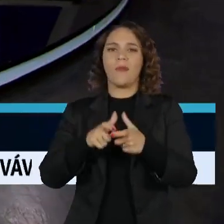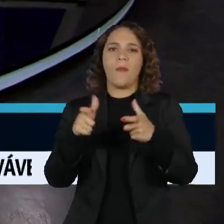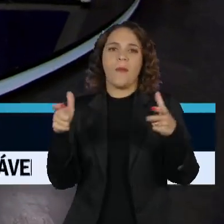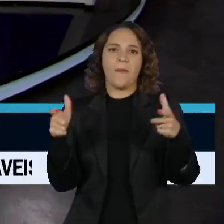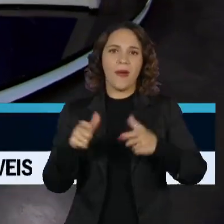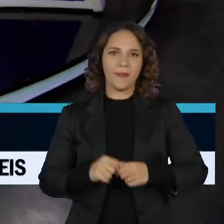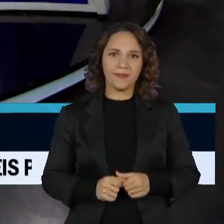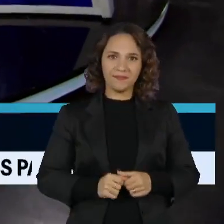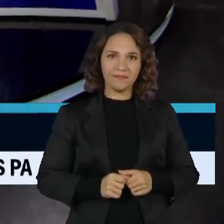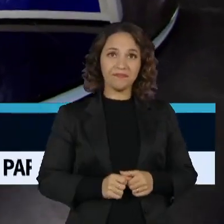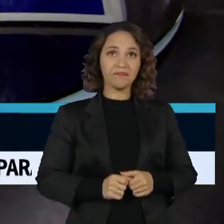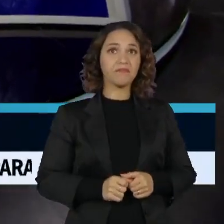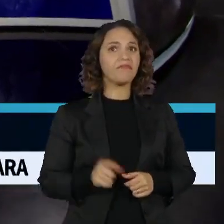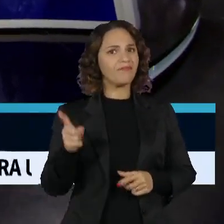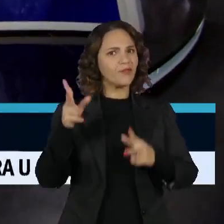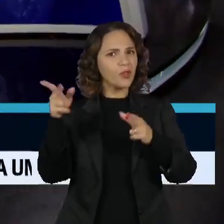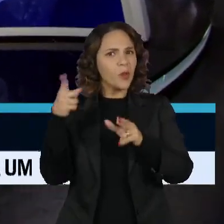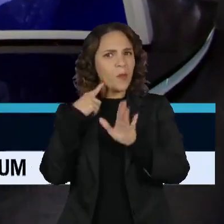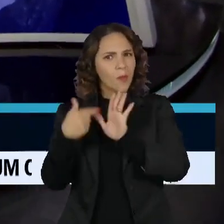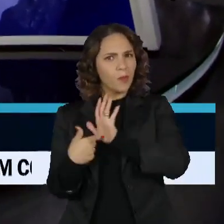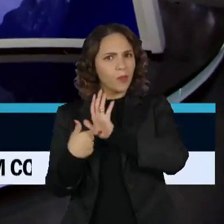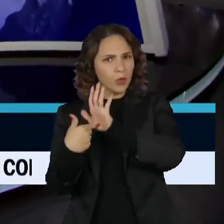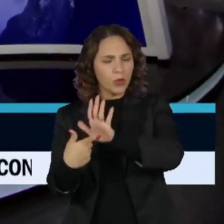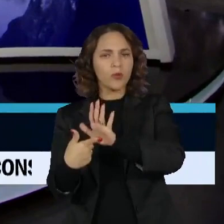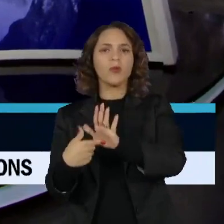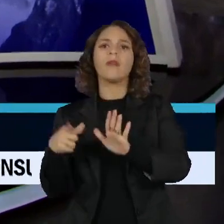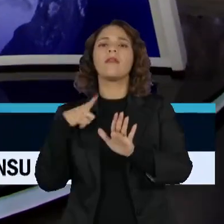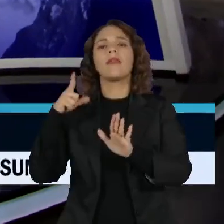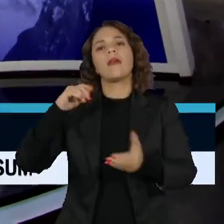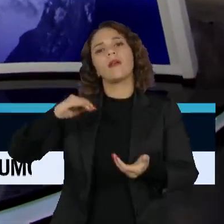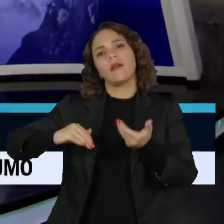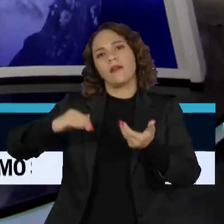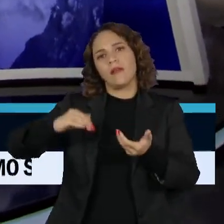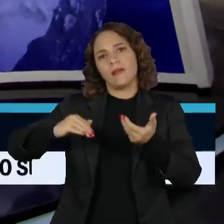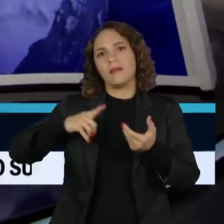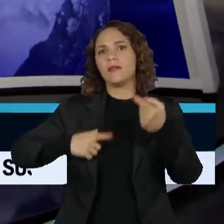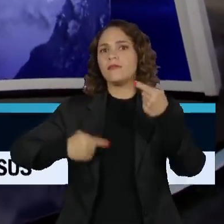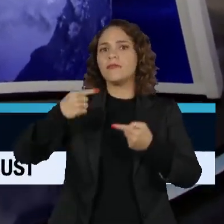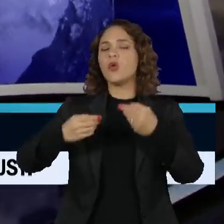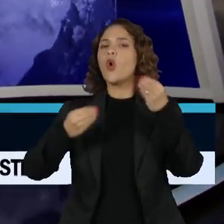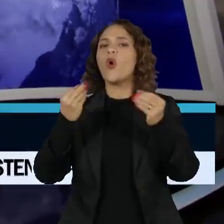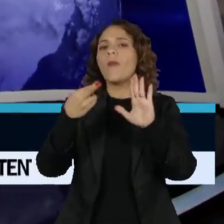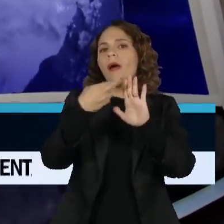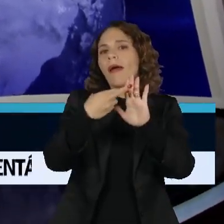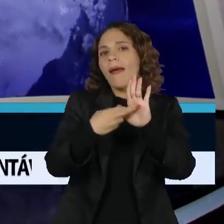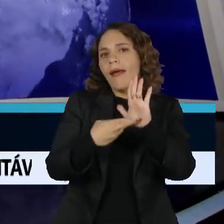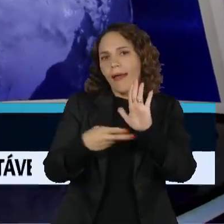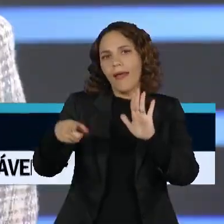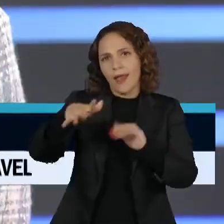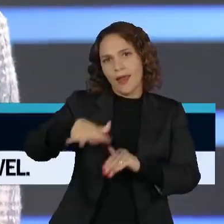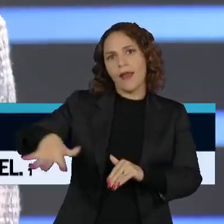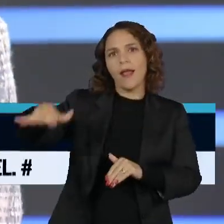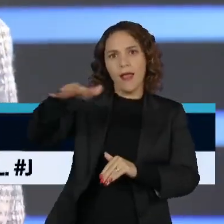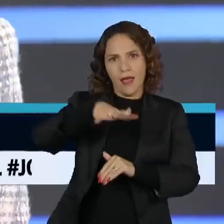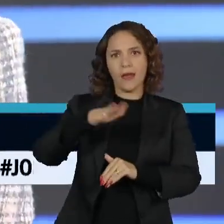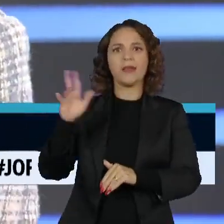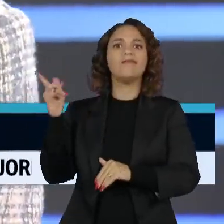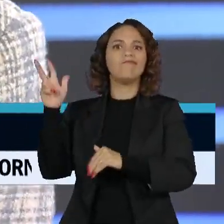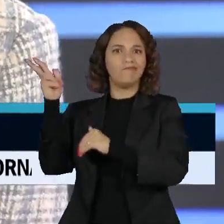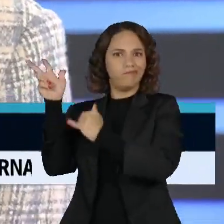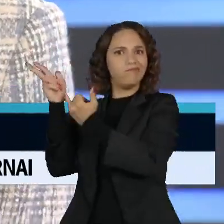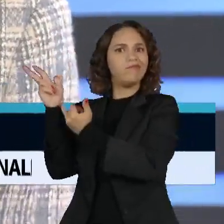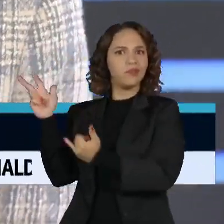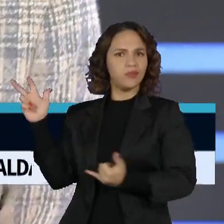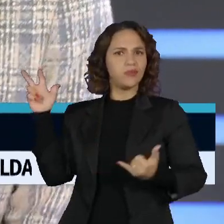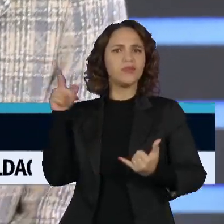Agora, Delmanto, como nós vimos na matéria, né, tramita no Congresso uma discussão sobre a regulação desse mercado. Que desfecho você